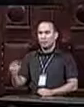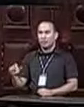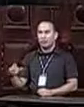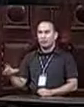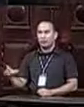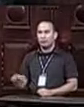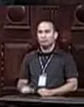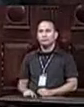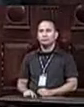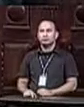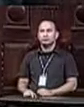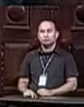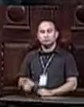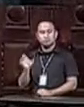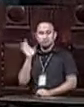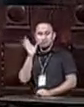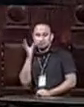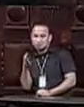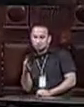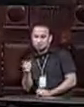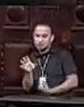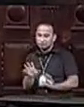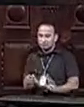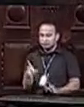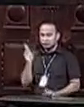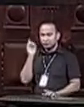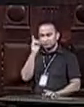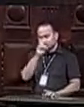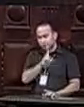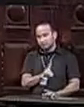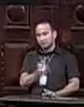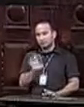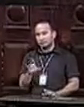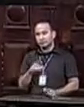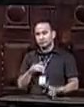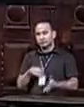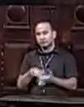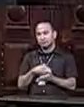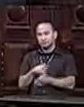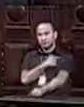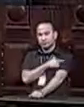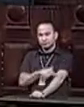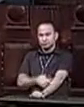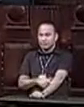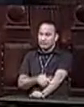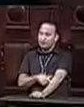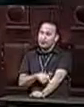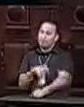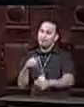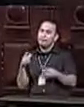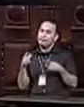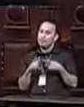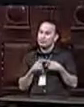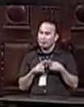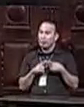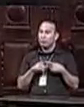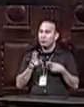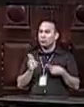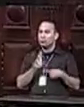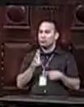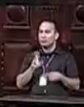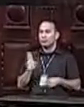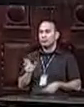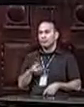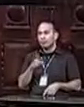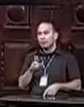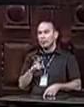decisão atabalhoada tomada pelo secretário de Educação do Estado, em primeiro lugar porque usa o mesmo método de sempre,